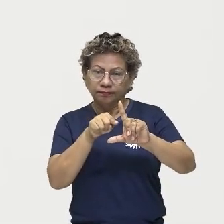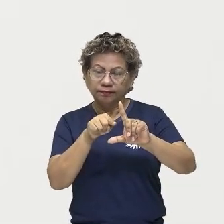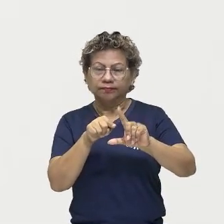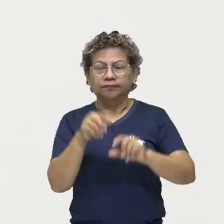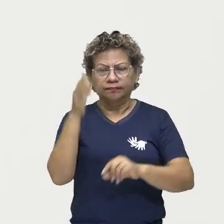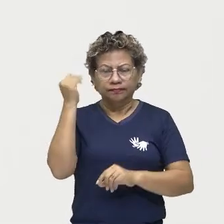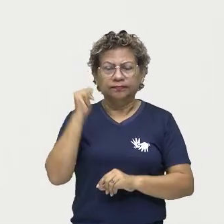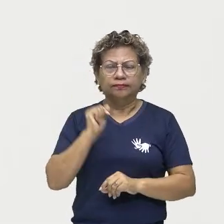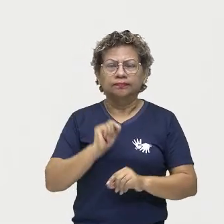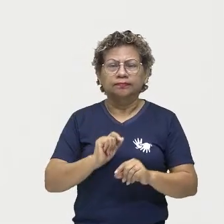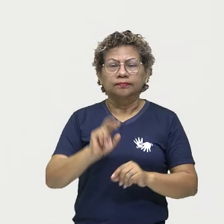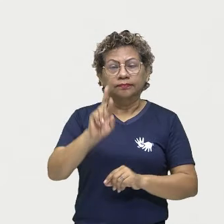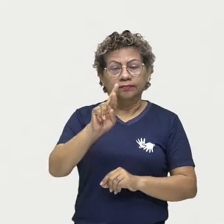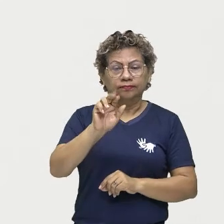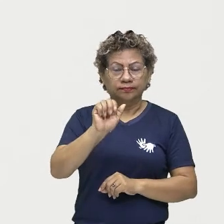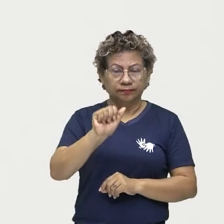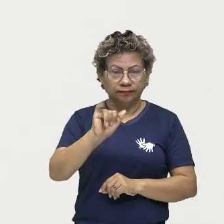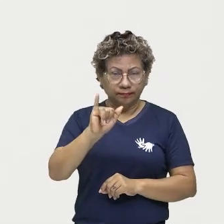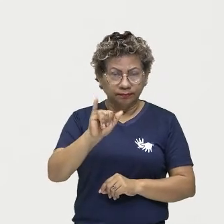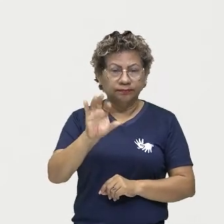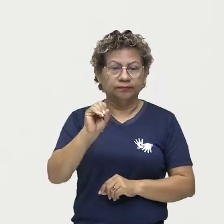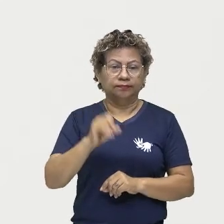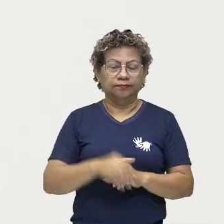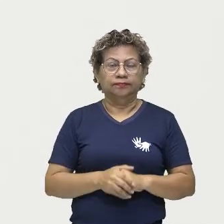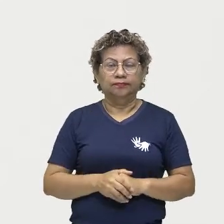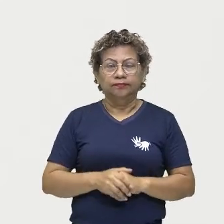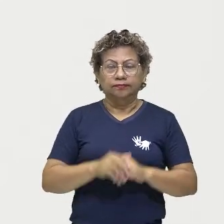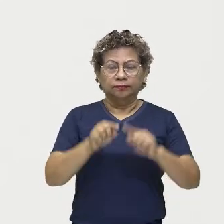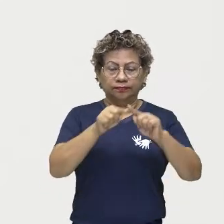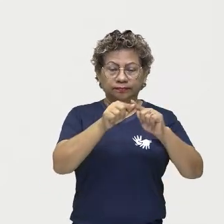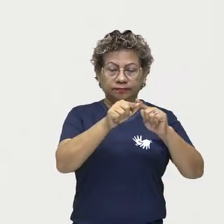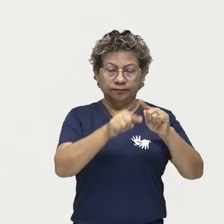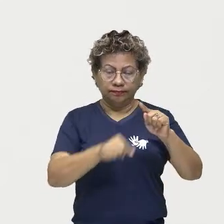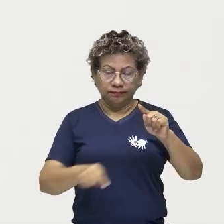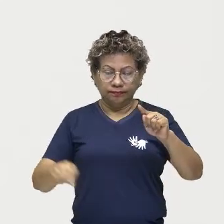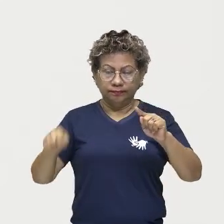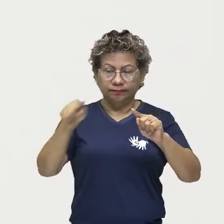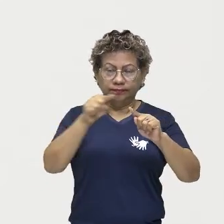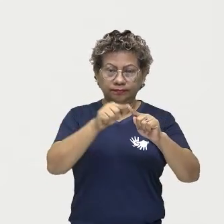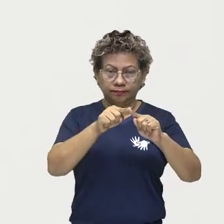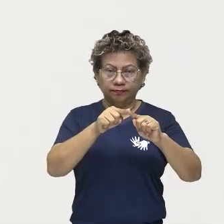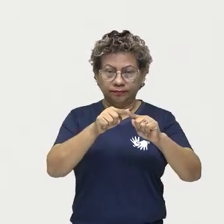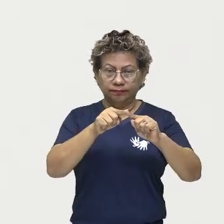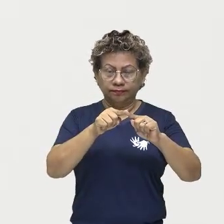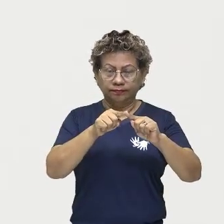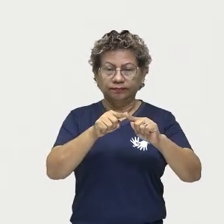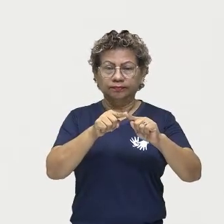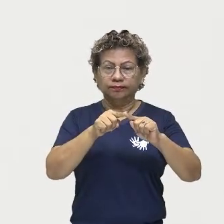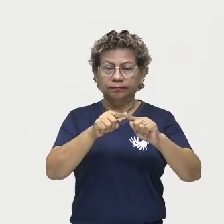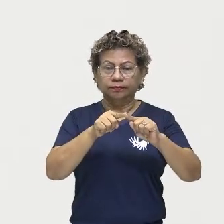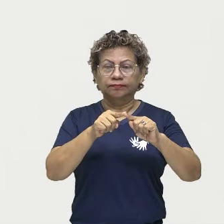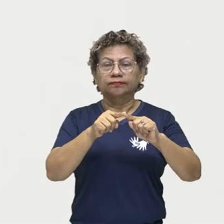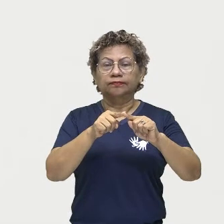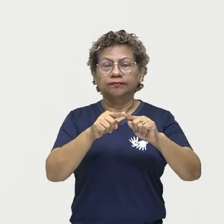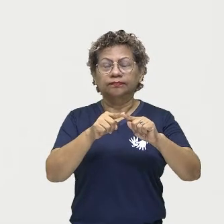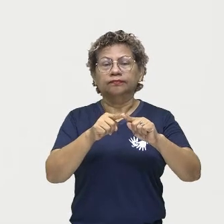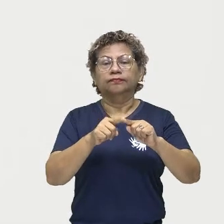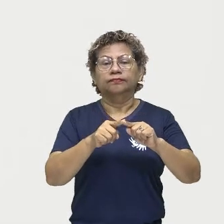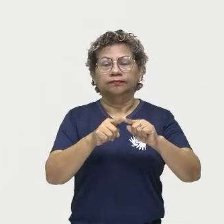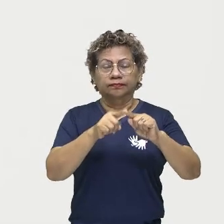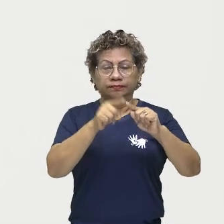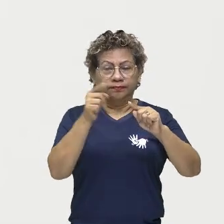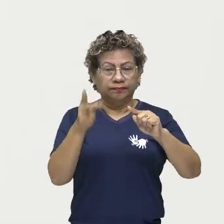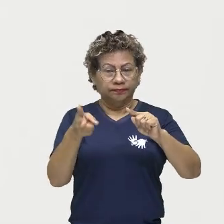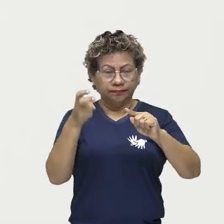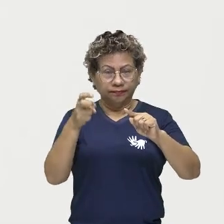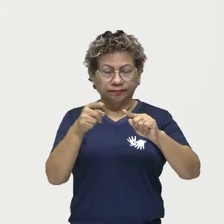raio de uma circunferência aqui, circunscrito ao triângulo. Aí nós teremos uma circunferência